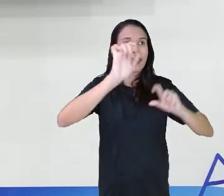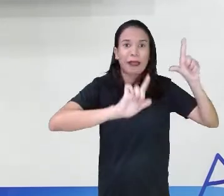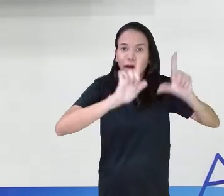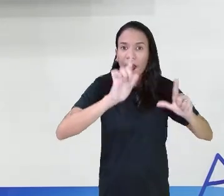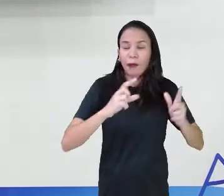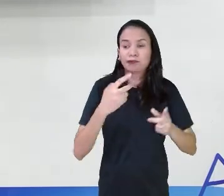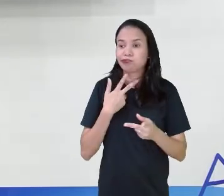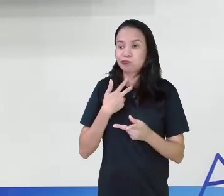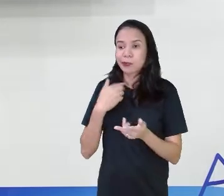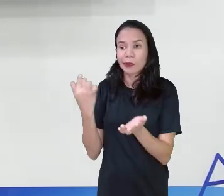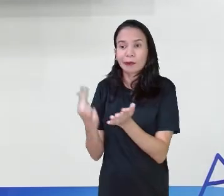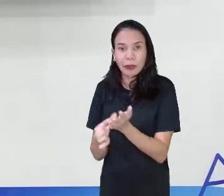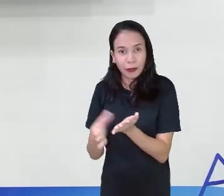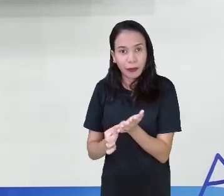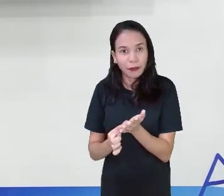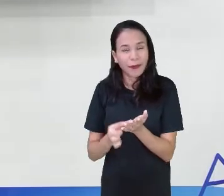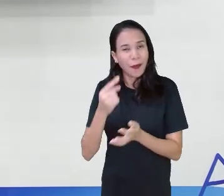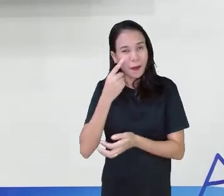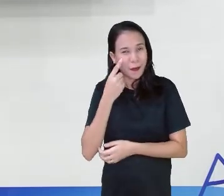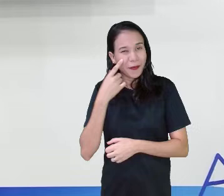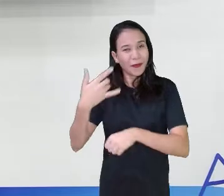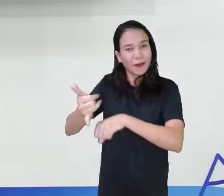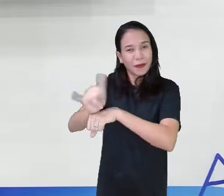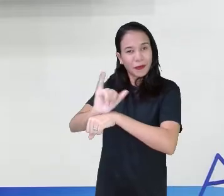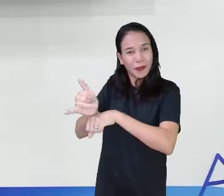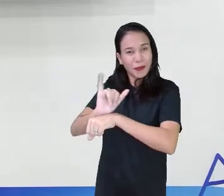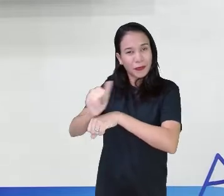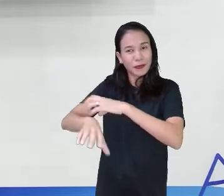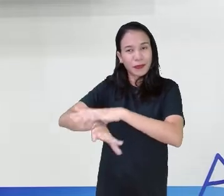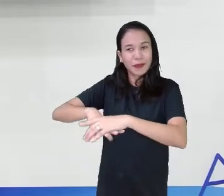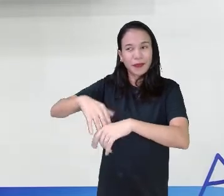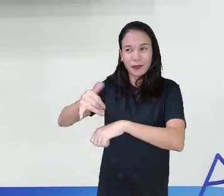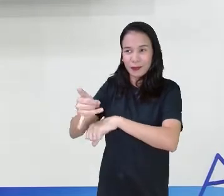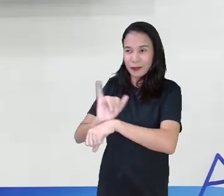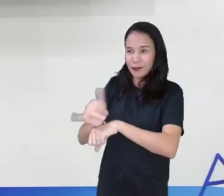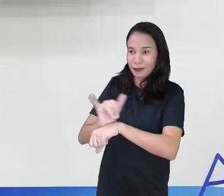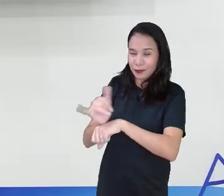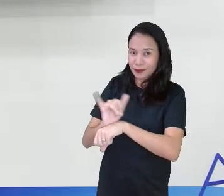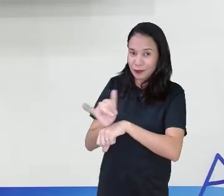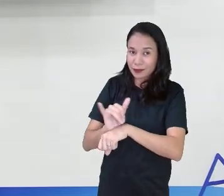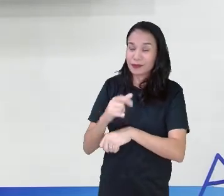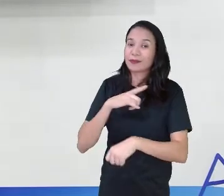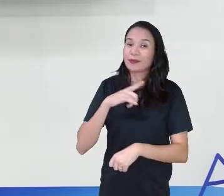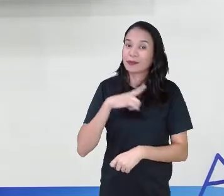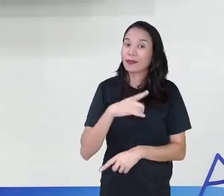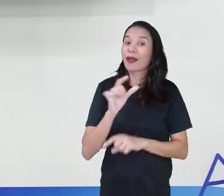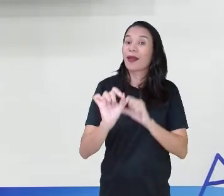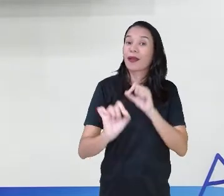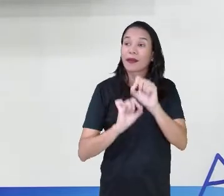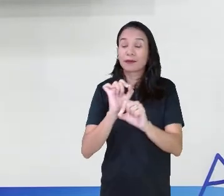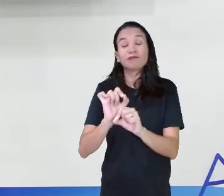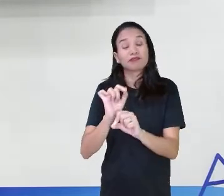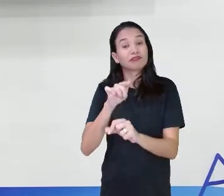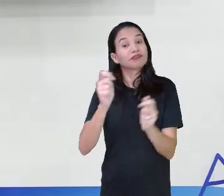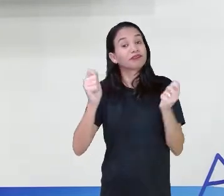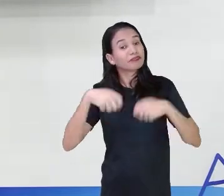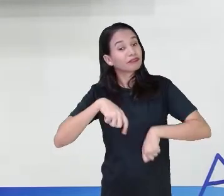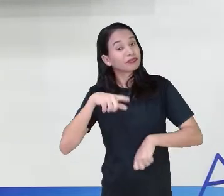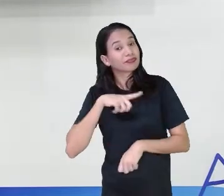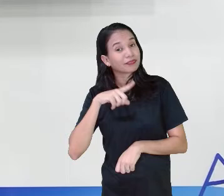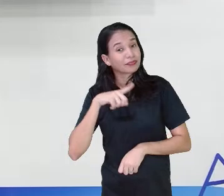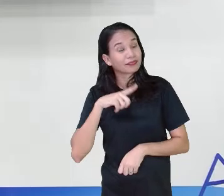pelo aplicativo, acesse o canal do YouTube, não esquece, acessa o canal que você vai